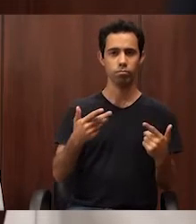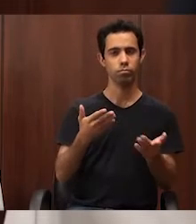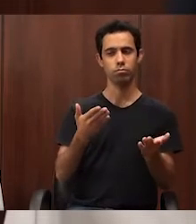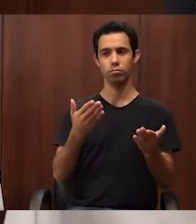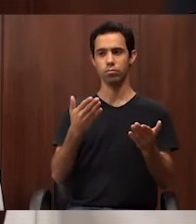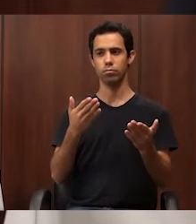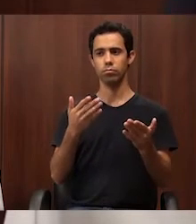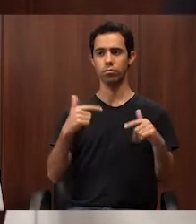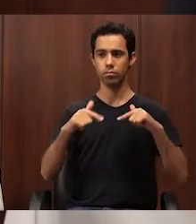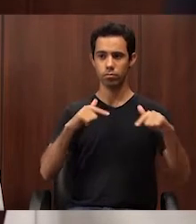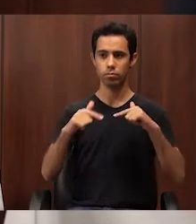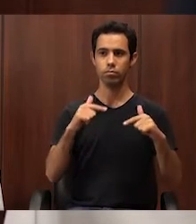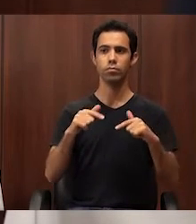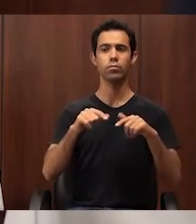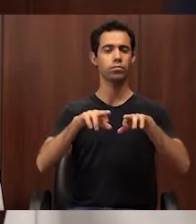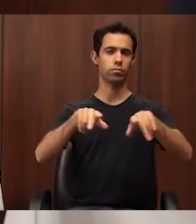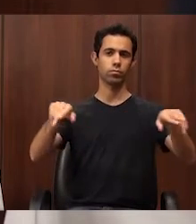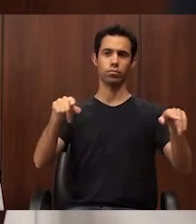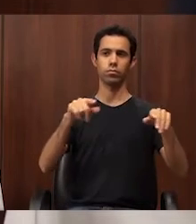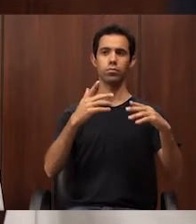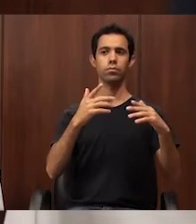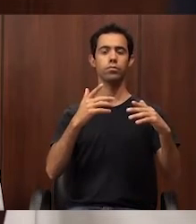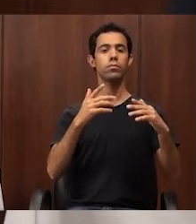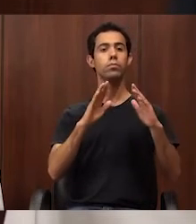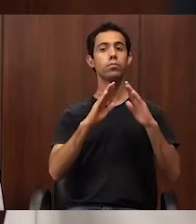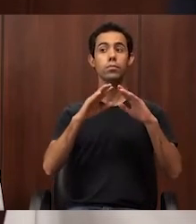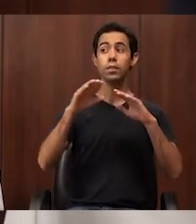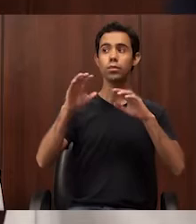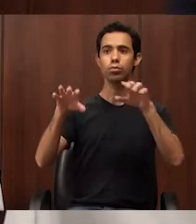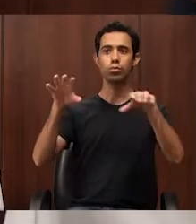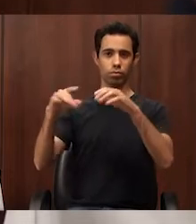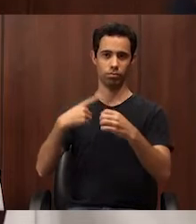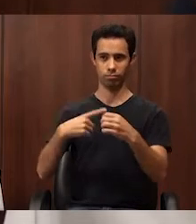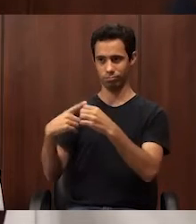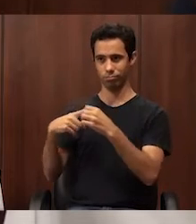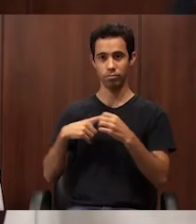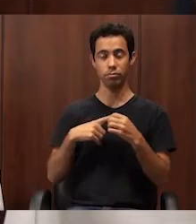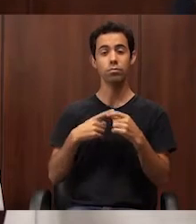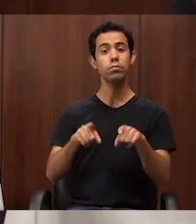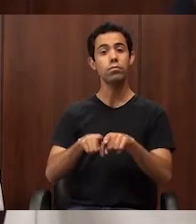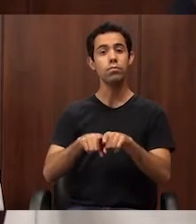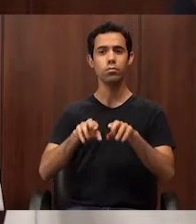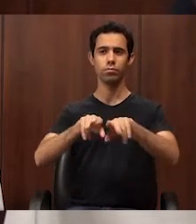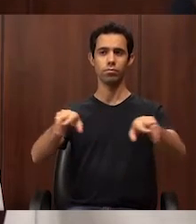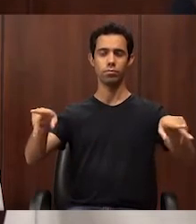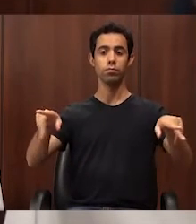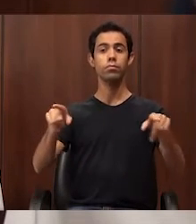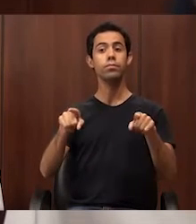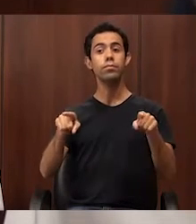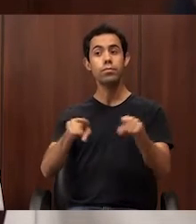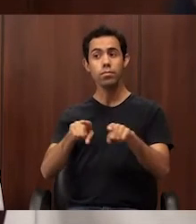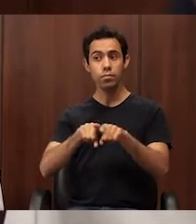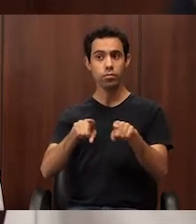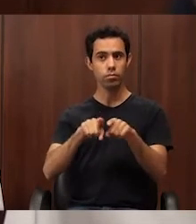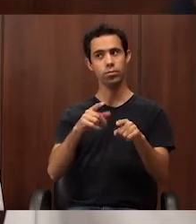diversas cidades e o Estado não coloca uma única unidade de administração para diversas cidades, acaba se ligando demais